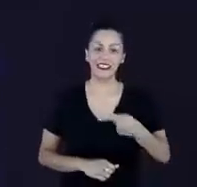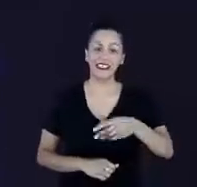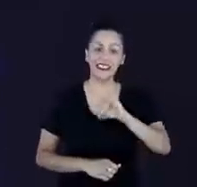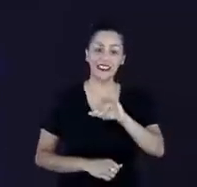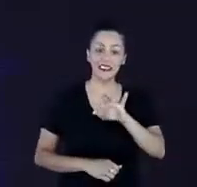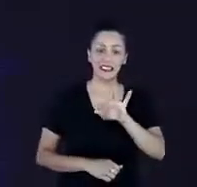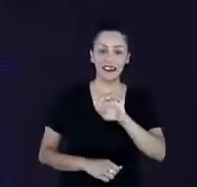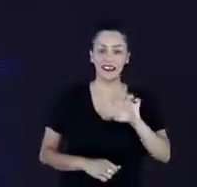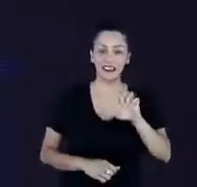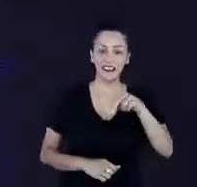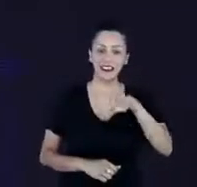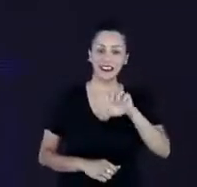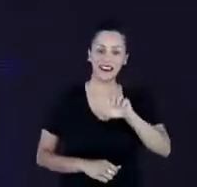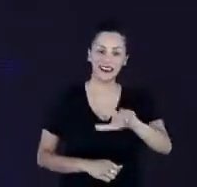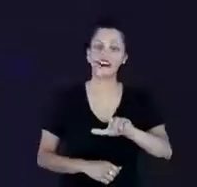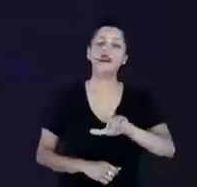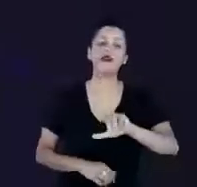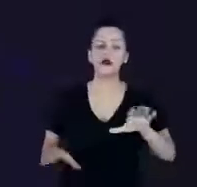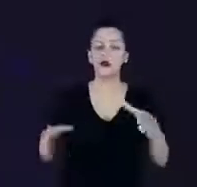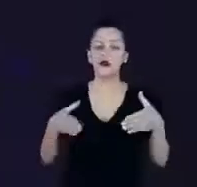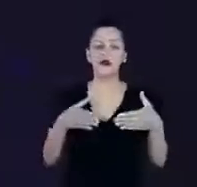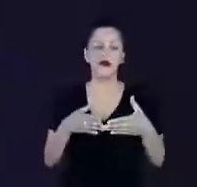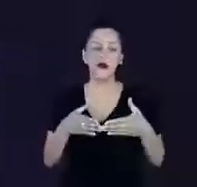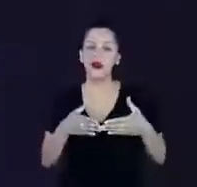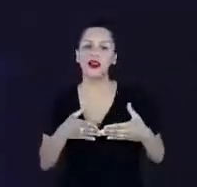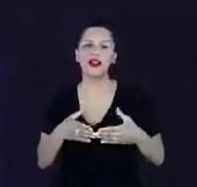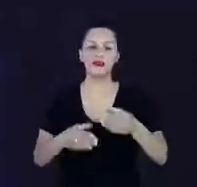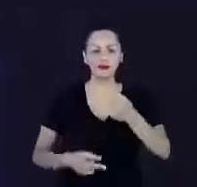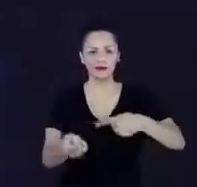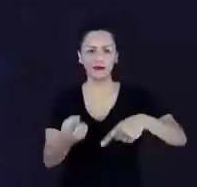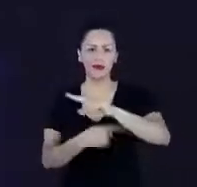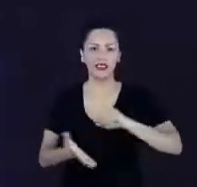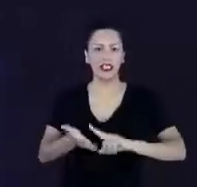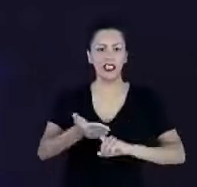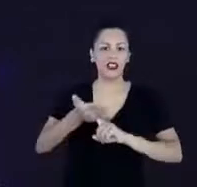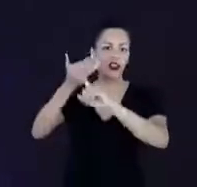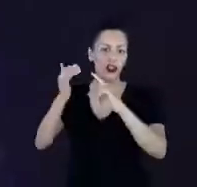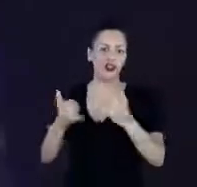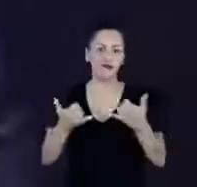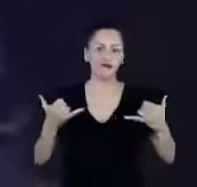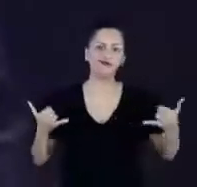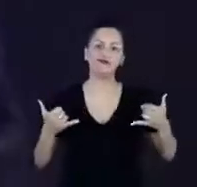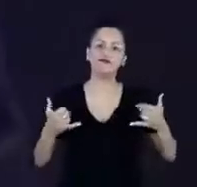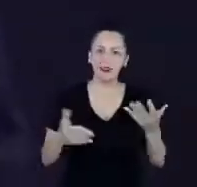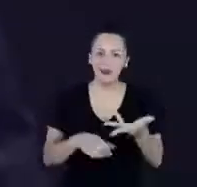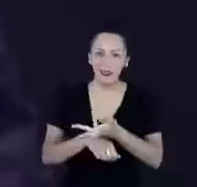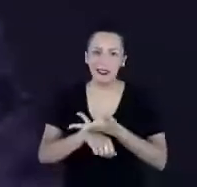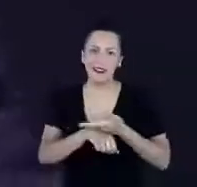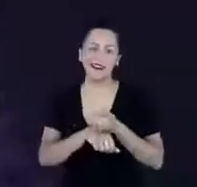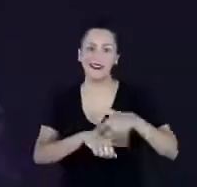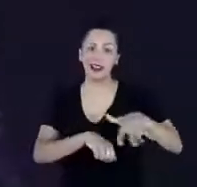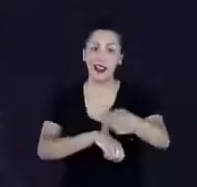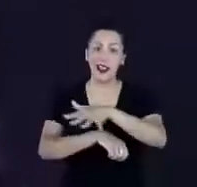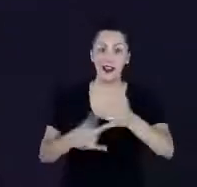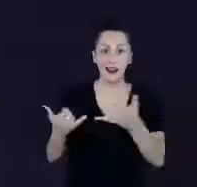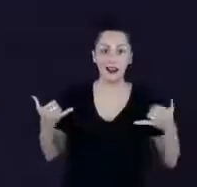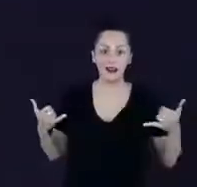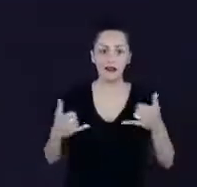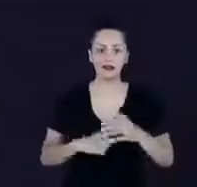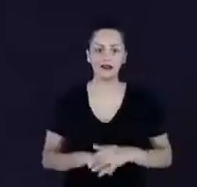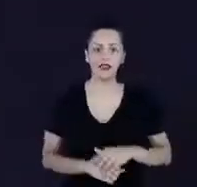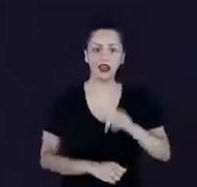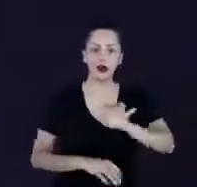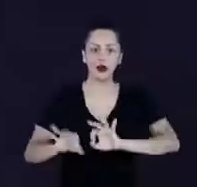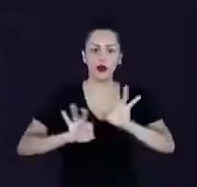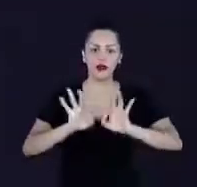de inovação tecnológica em eficiência energética no setor é você entender é o evento da Leo organizado em